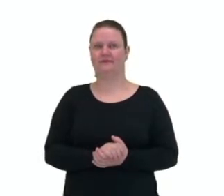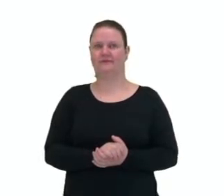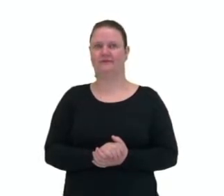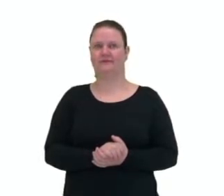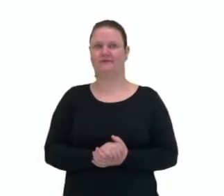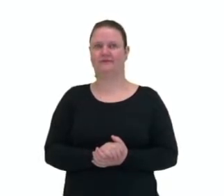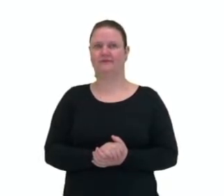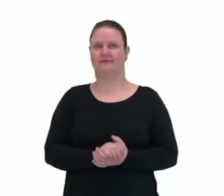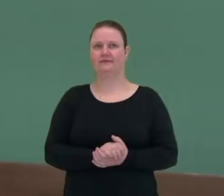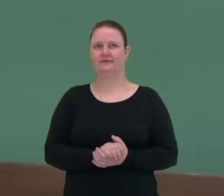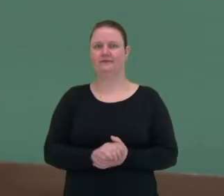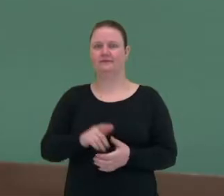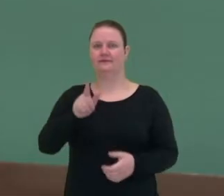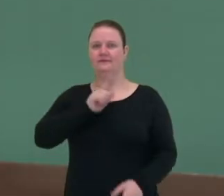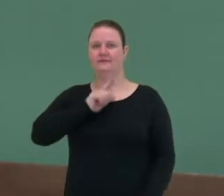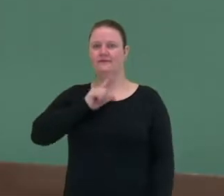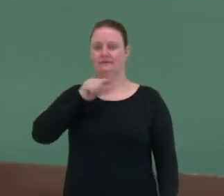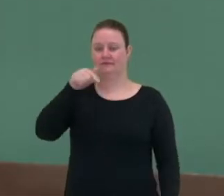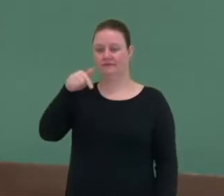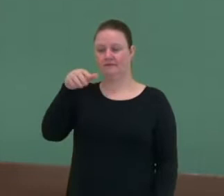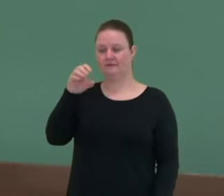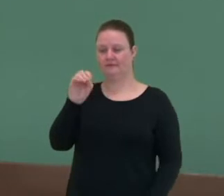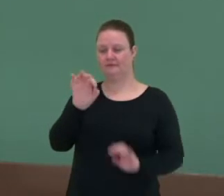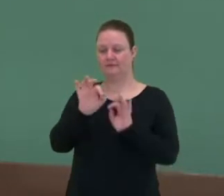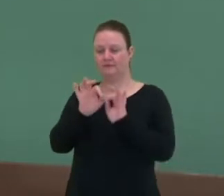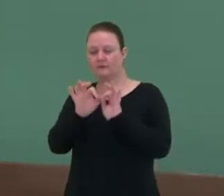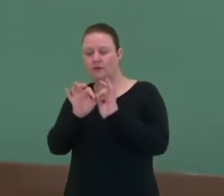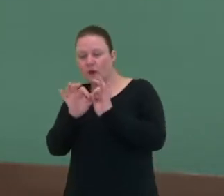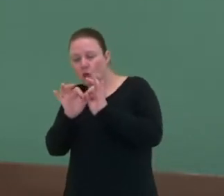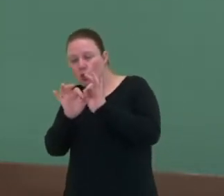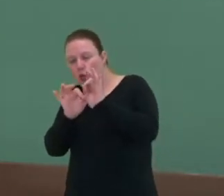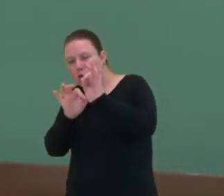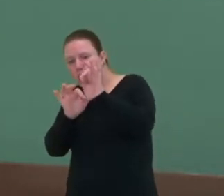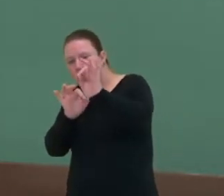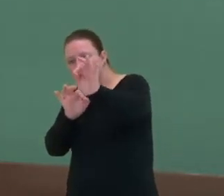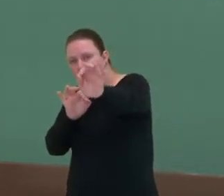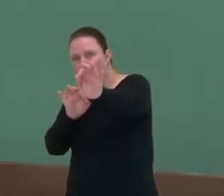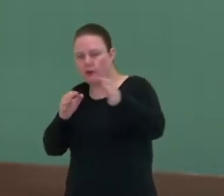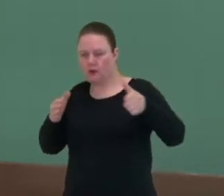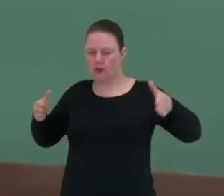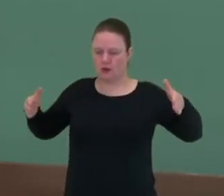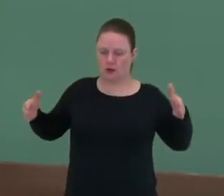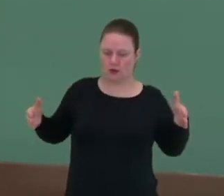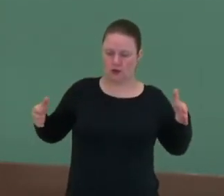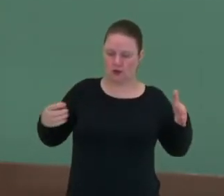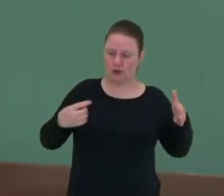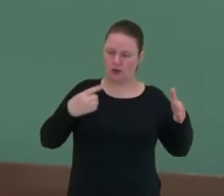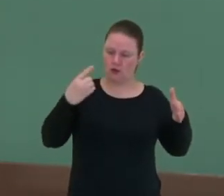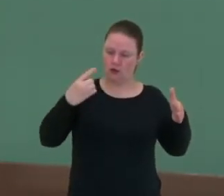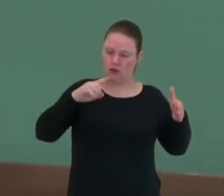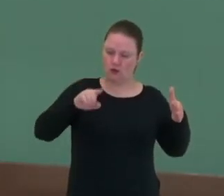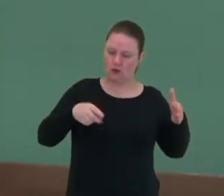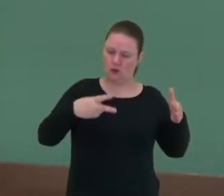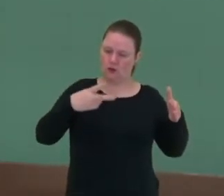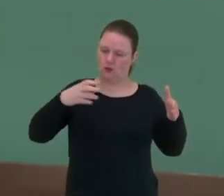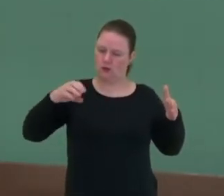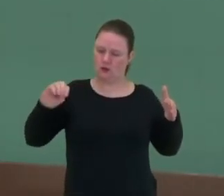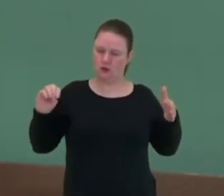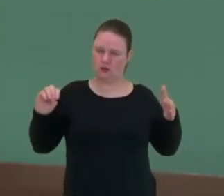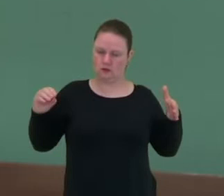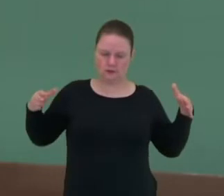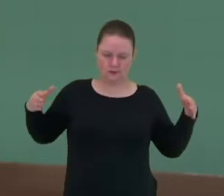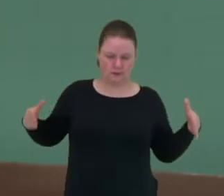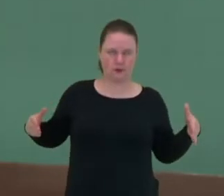e tem 1,22 de diâmetro. Então parece que é grande, tá? Mas como a distância do tiro é